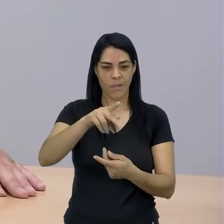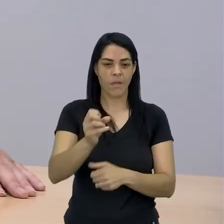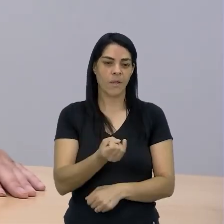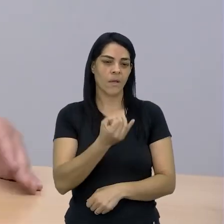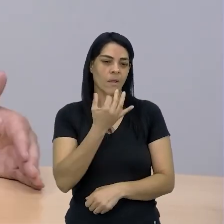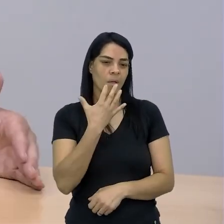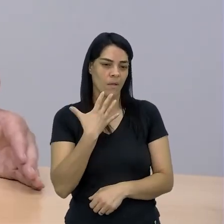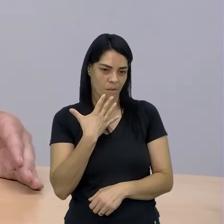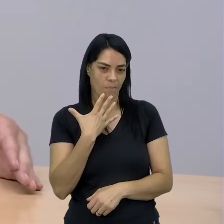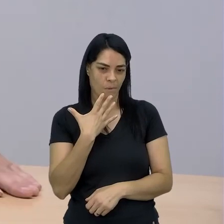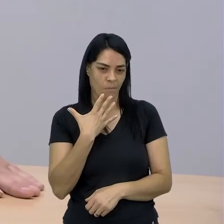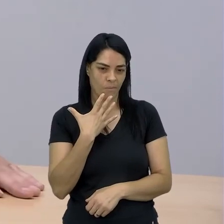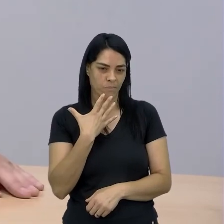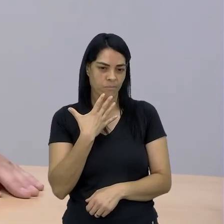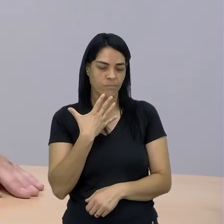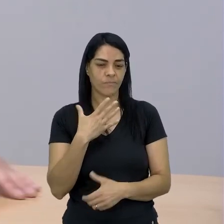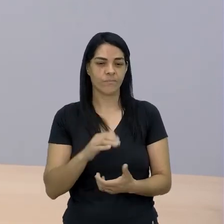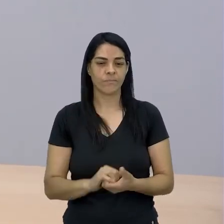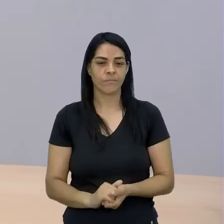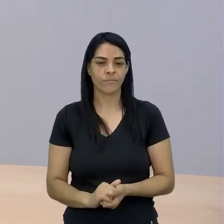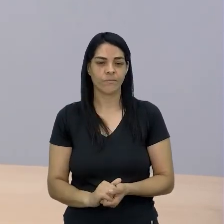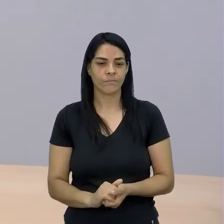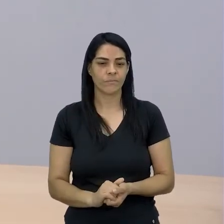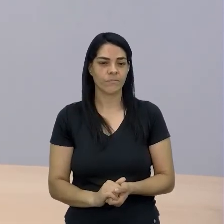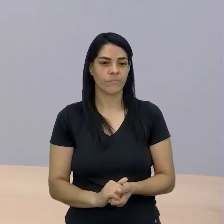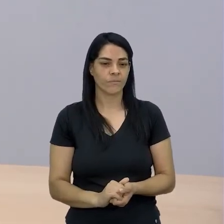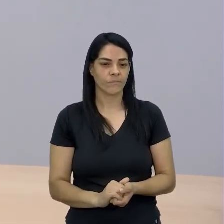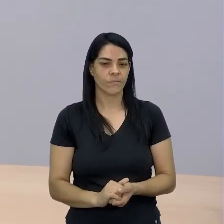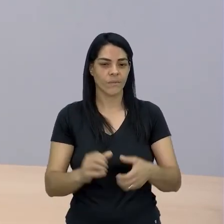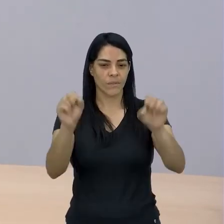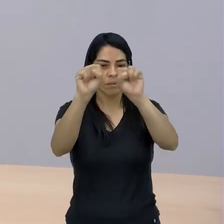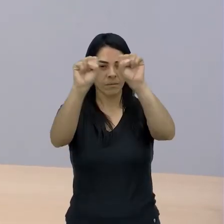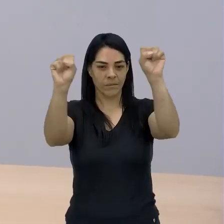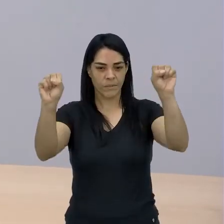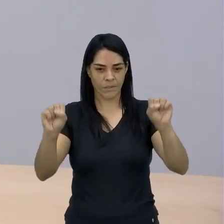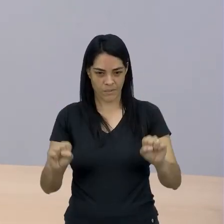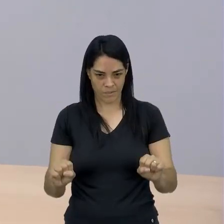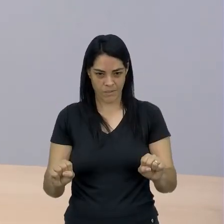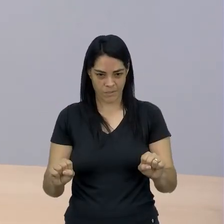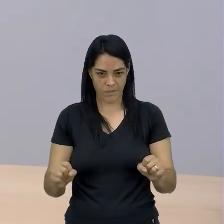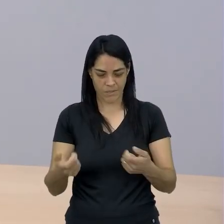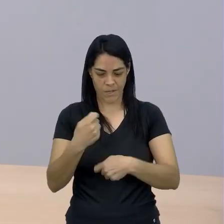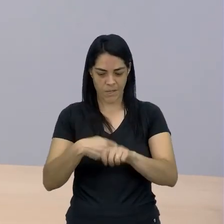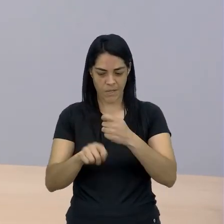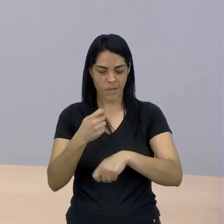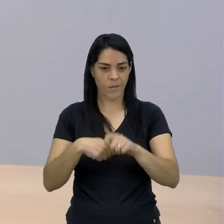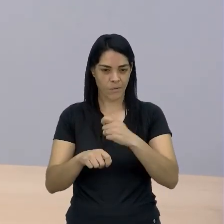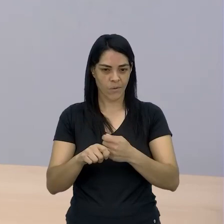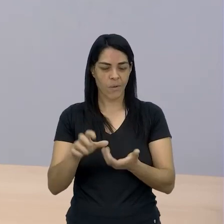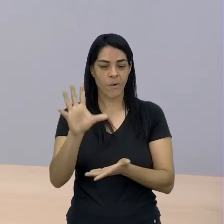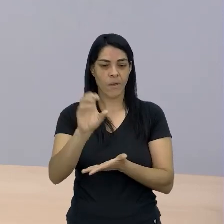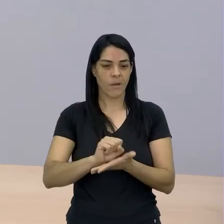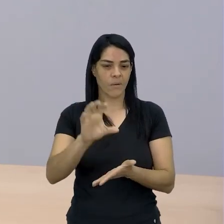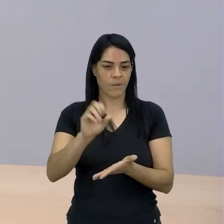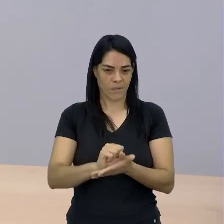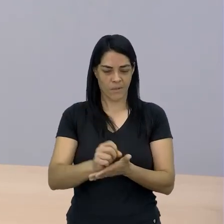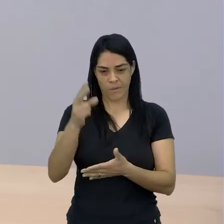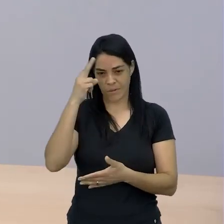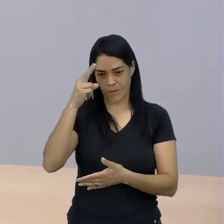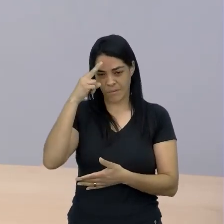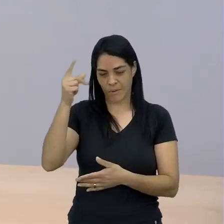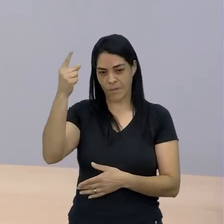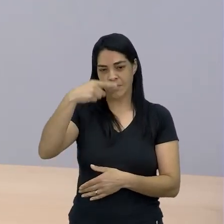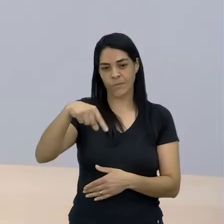bom, por incrível que pareça, né, gente? Para o sistema econômico capitalista. Lembrando a vocês que no